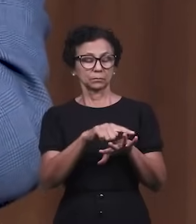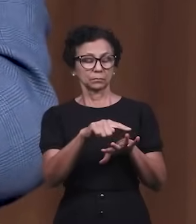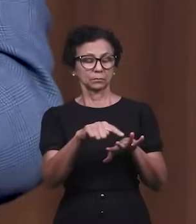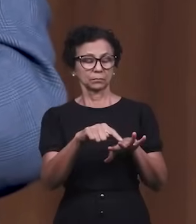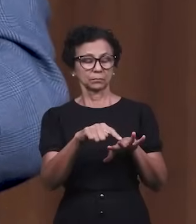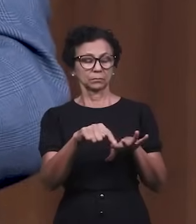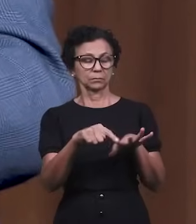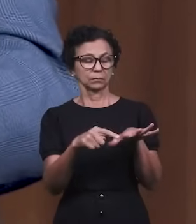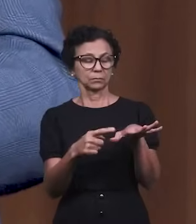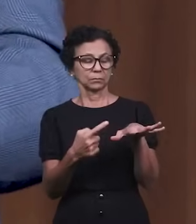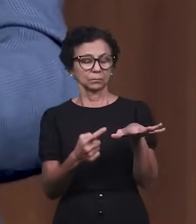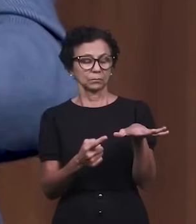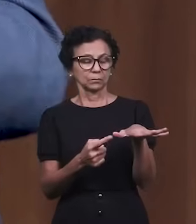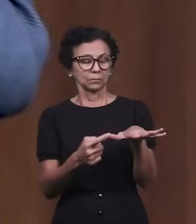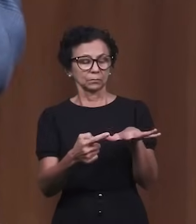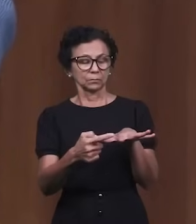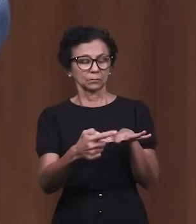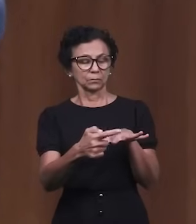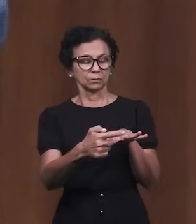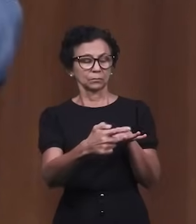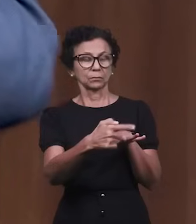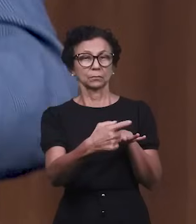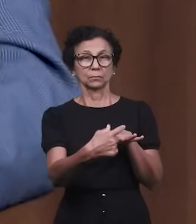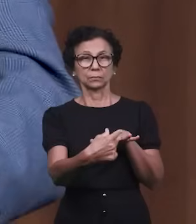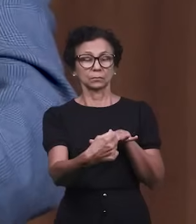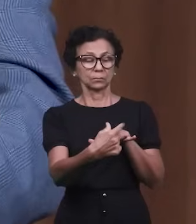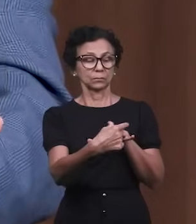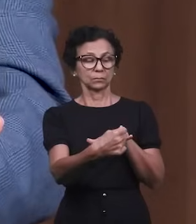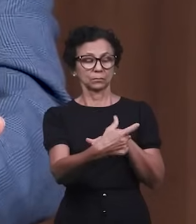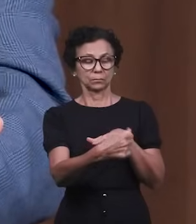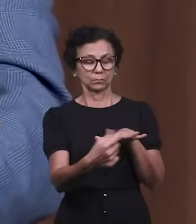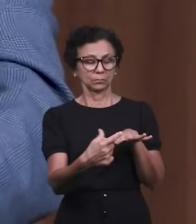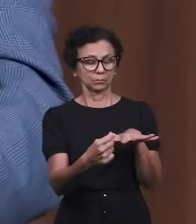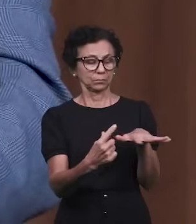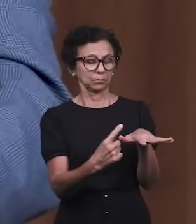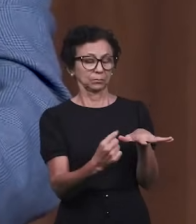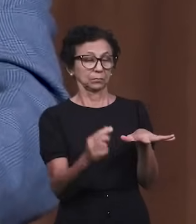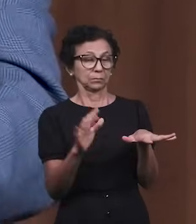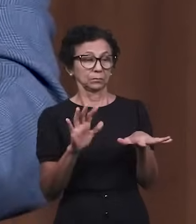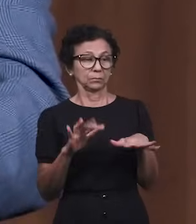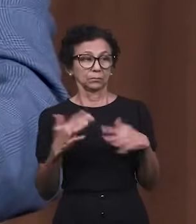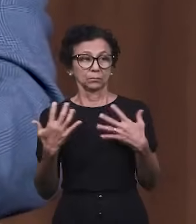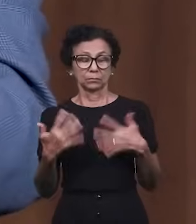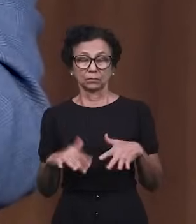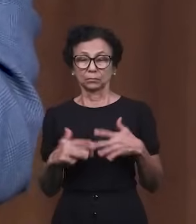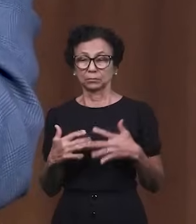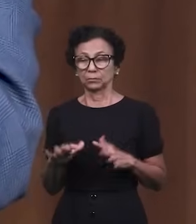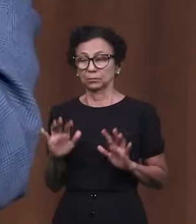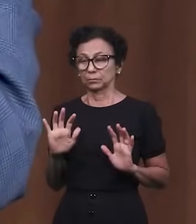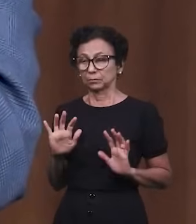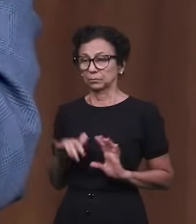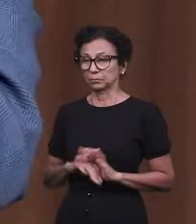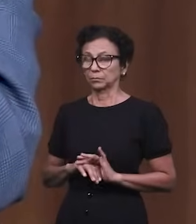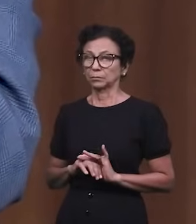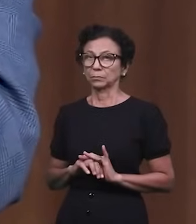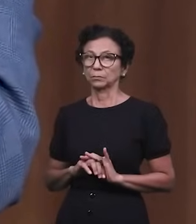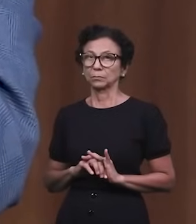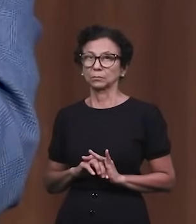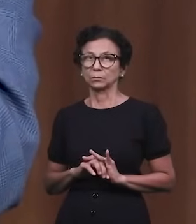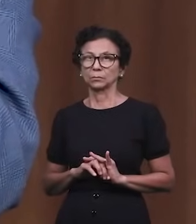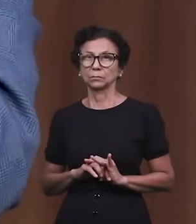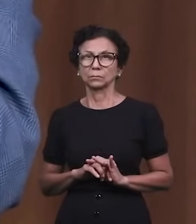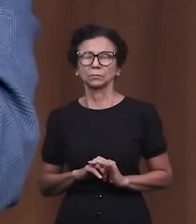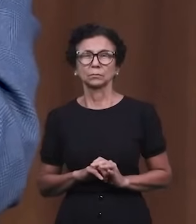unhas usava aquelas unhas muito grandes, pintava de vermelho e tal. Nunca falamos isso porque nós